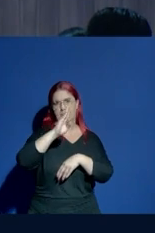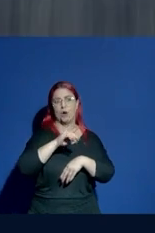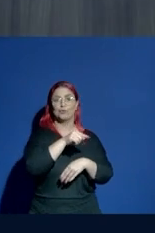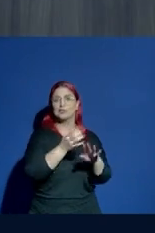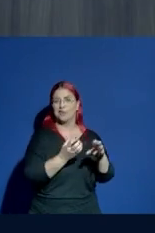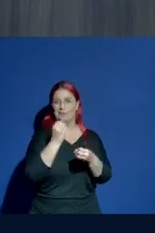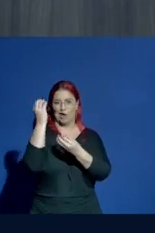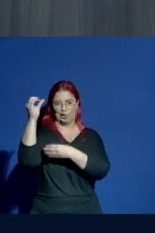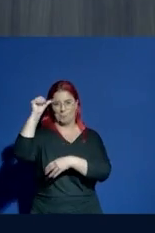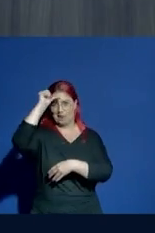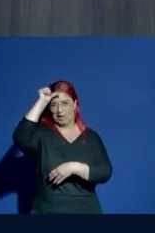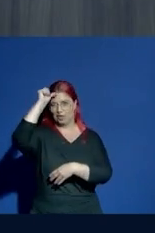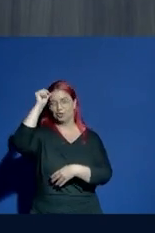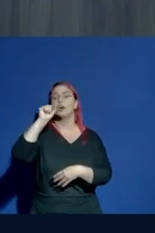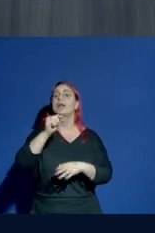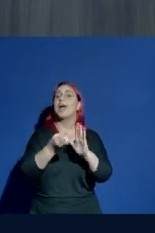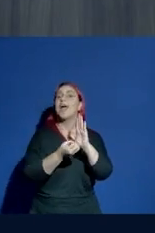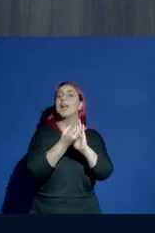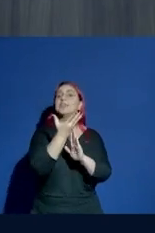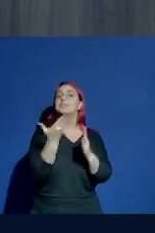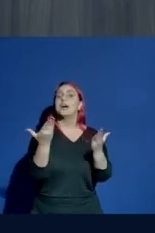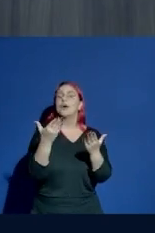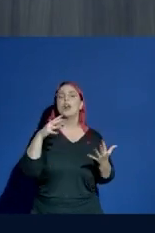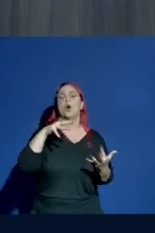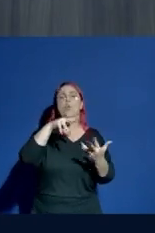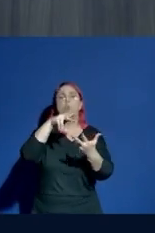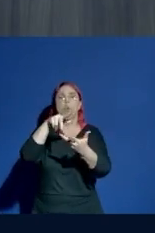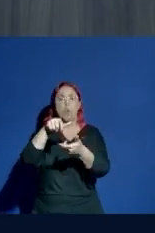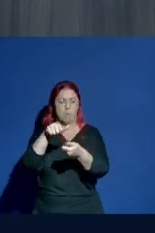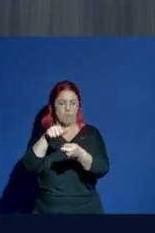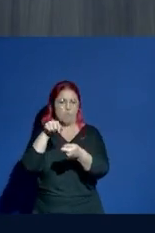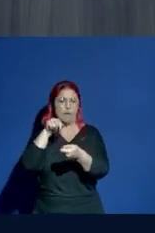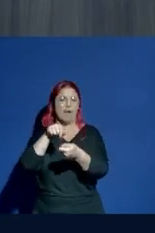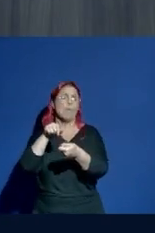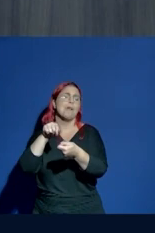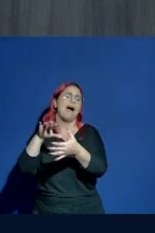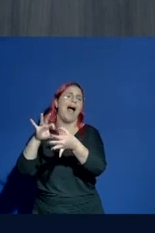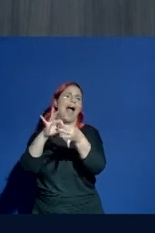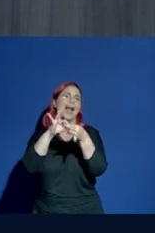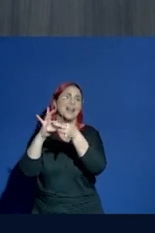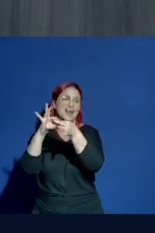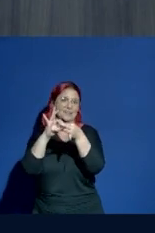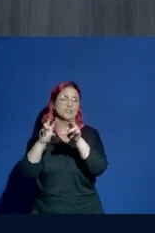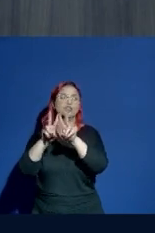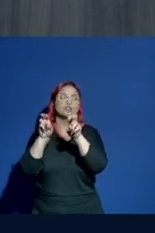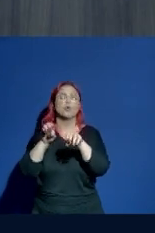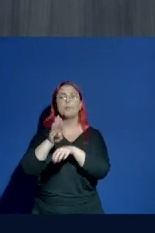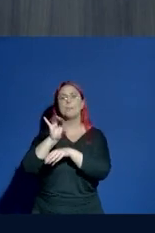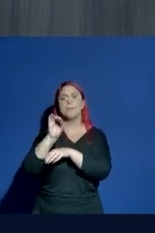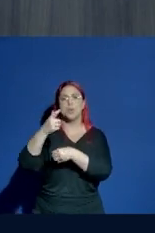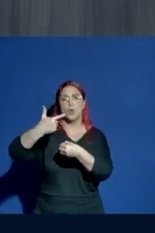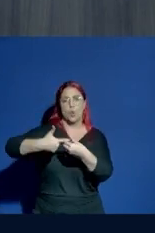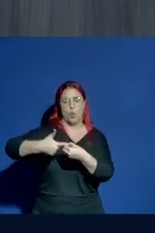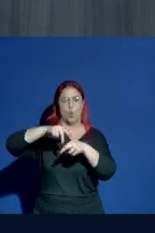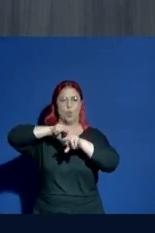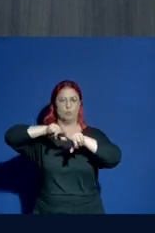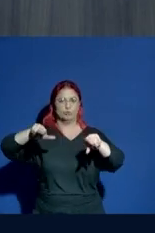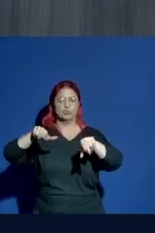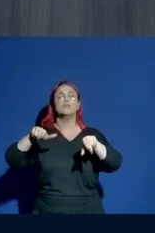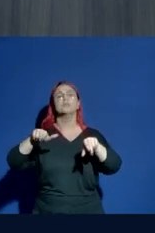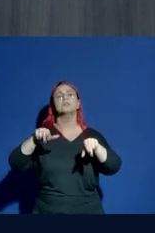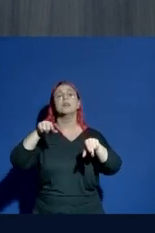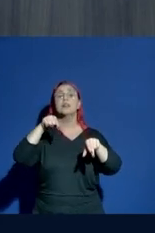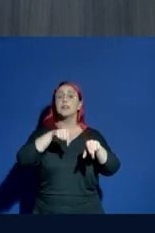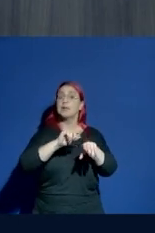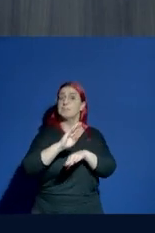índia foi a criação dessa Globo vai o fios Aliens é uma Global tipo combustíveis liderada pelo Brasil Estados Unidos